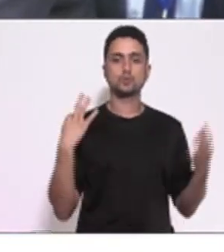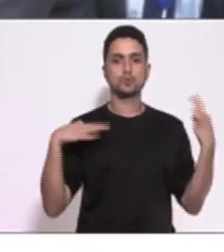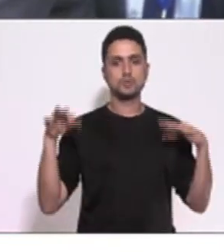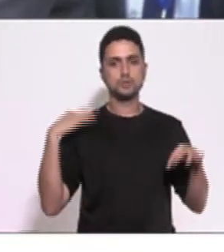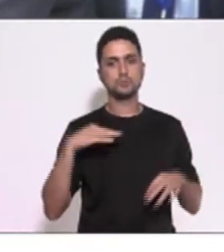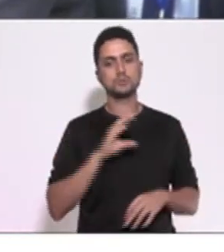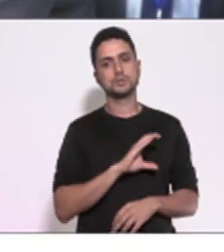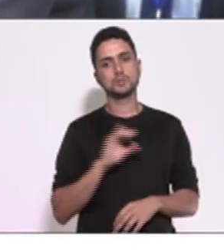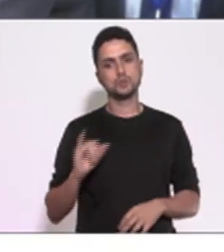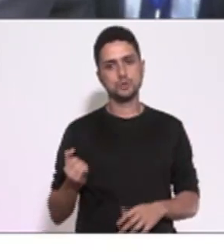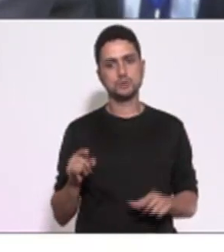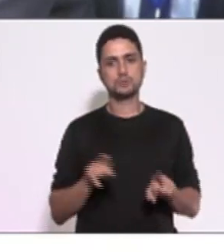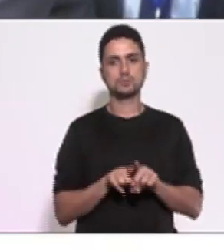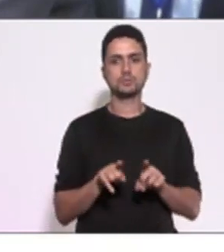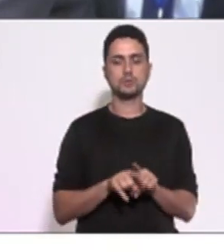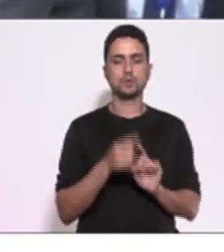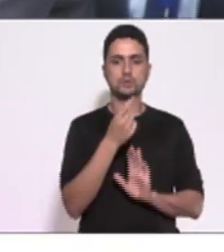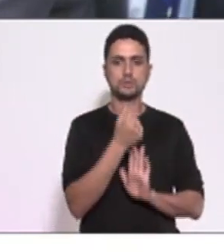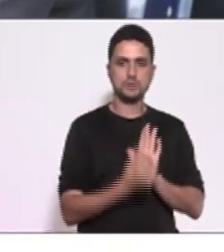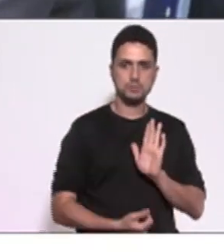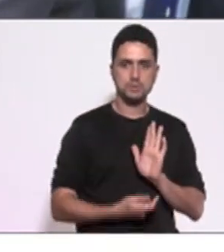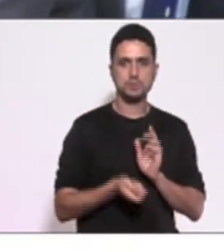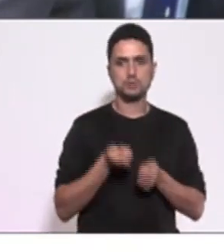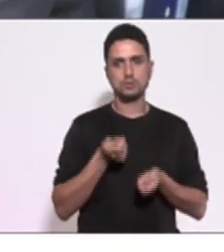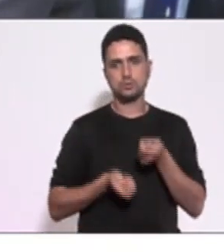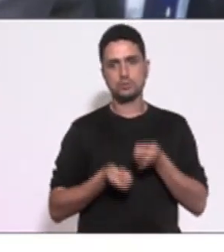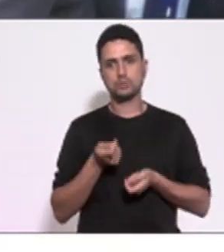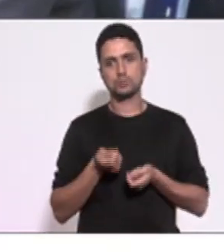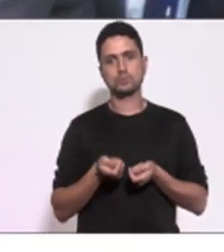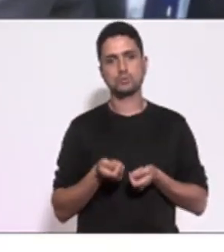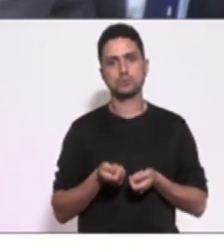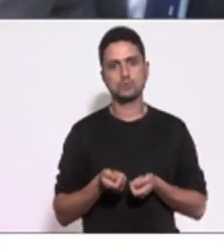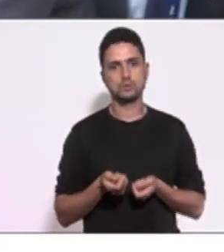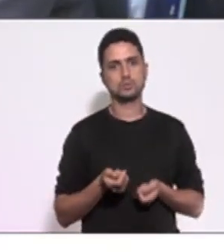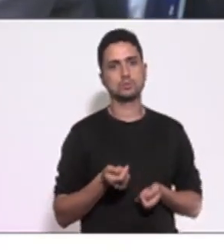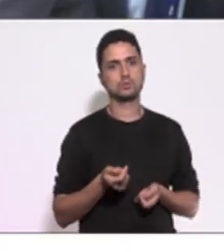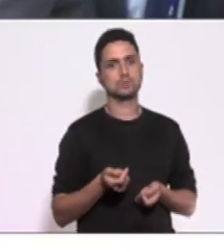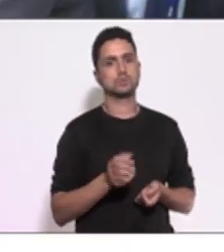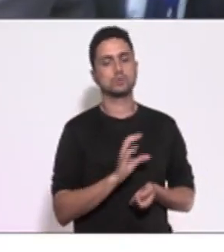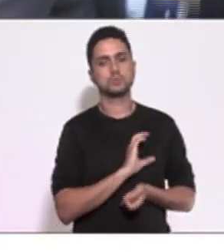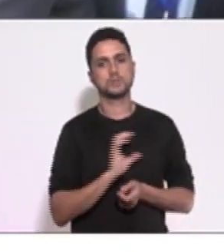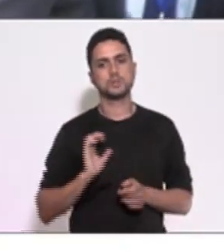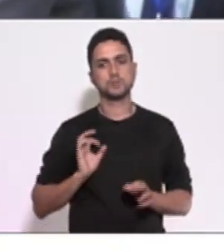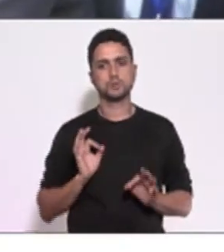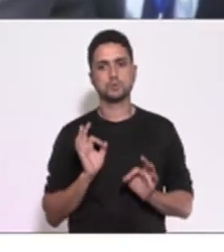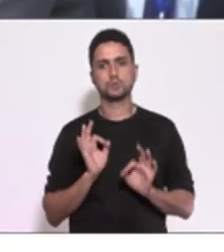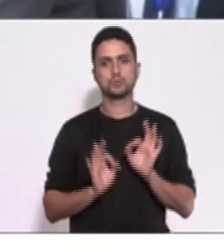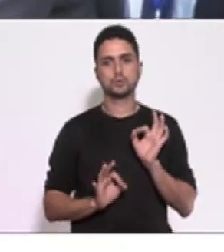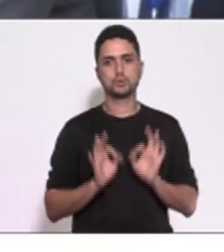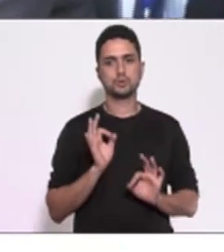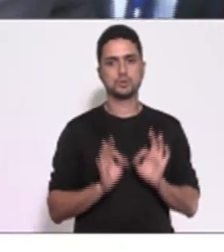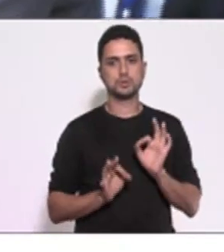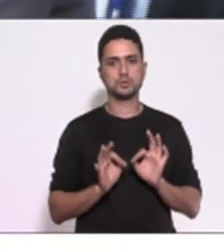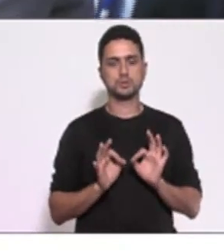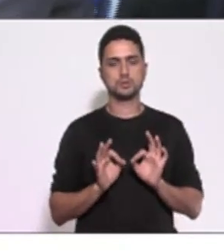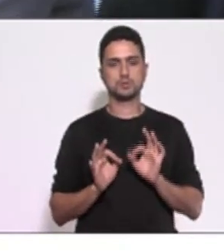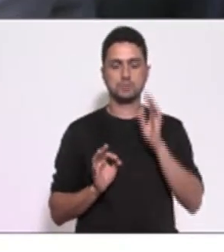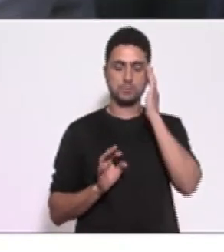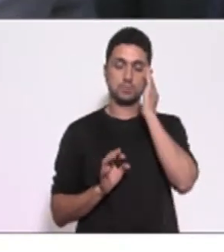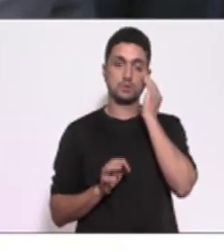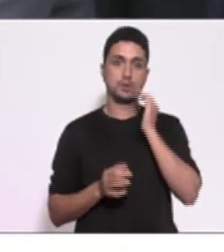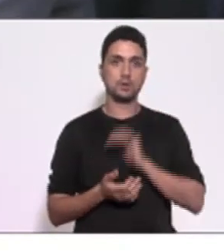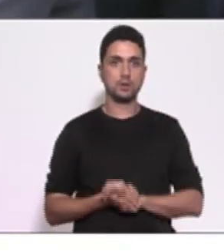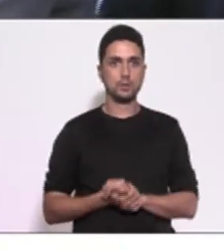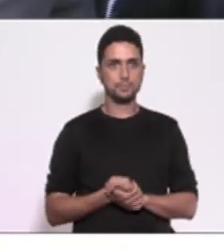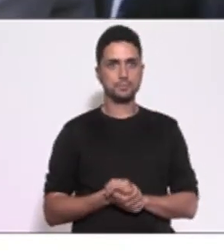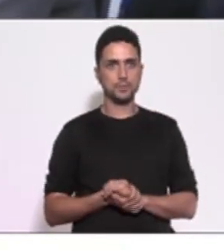da CCJ, de orçamento, finanças, fiscalização financeira e controle, favorável com as emendas da CCJ.